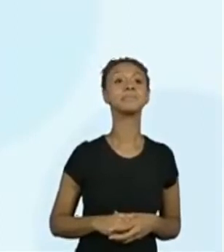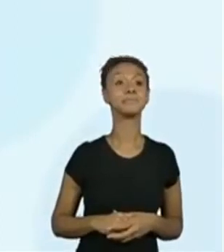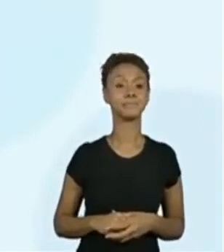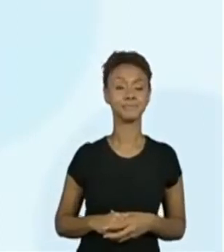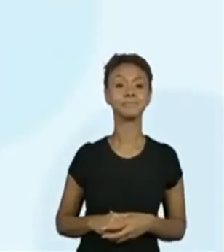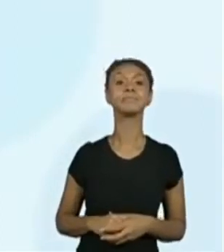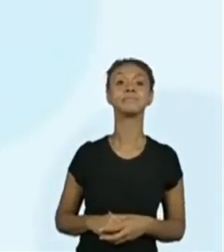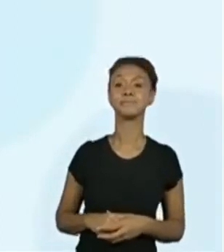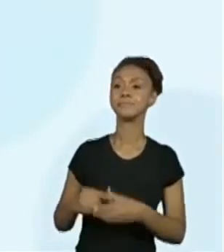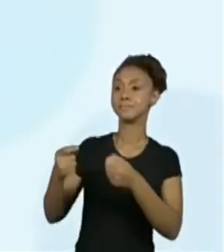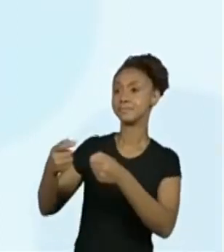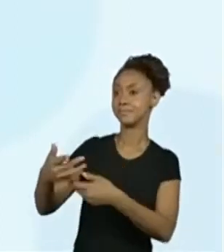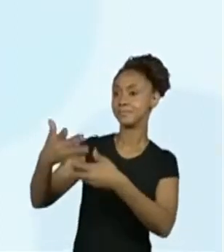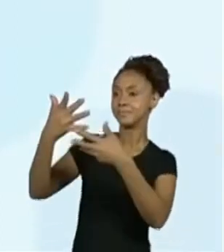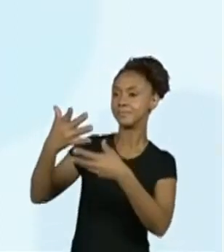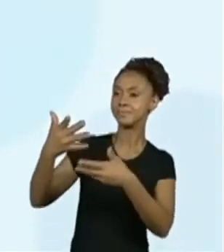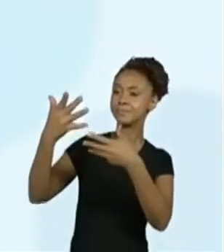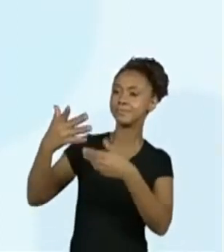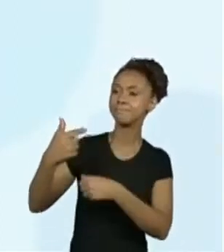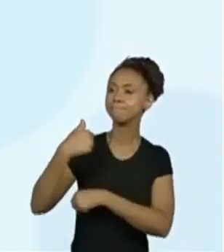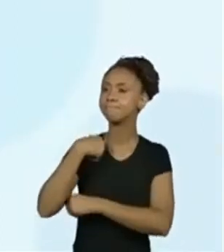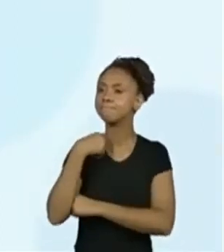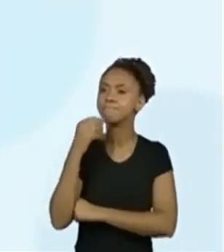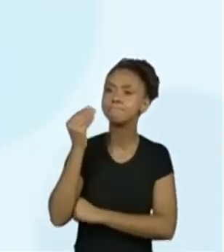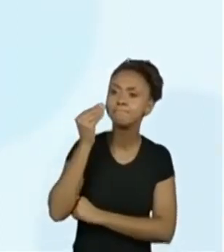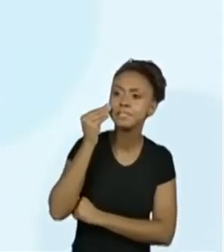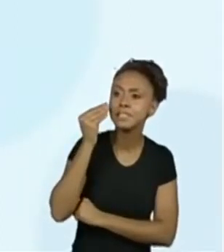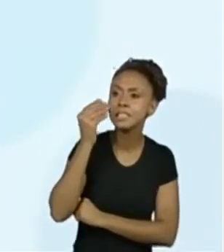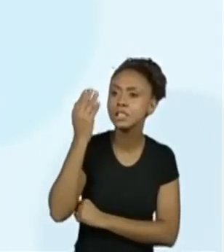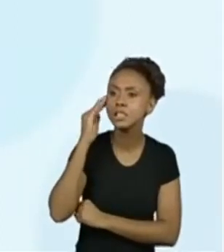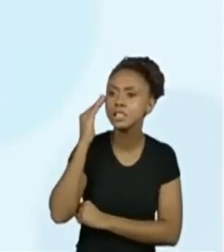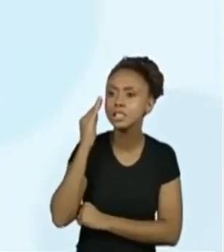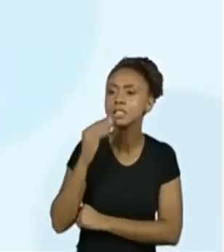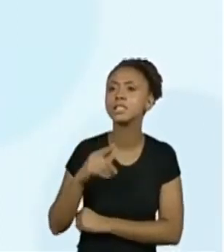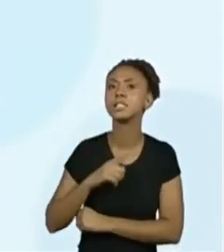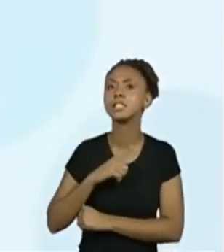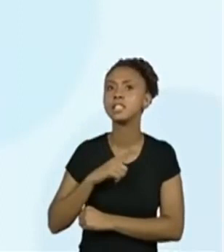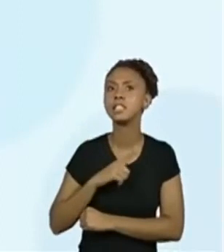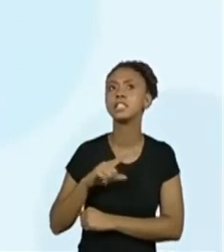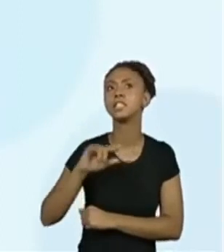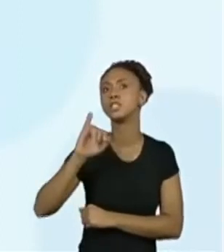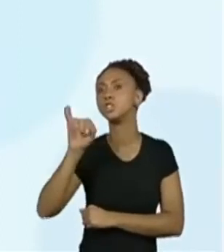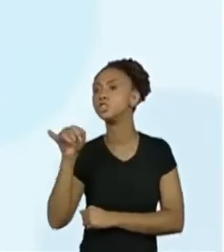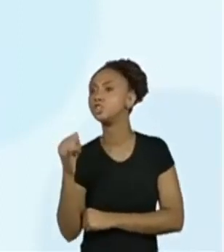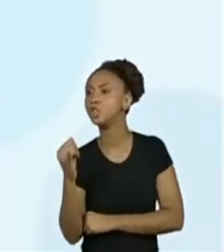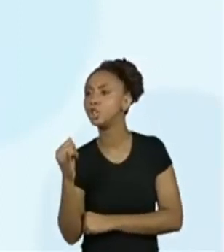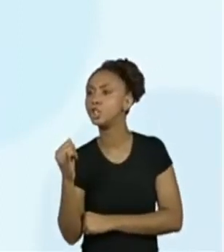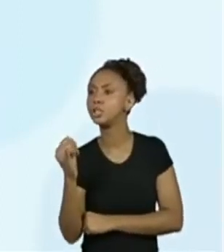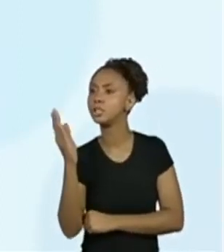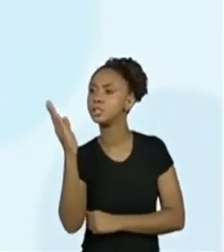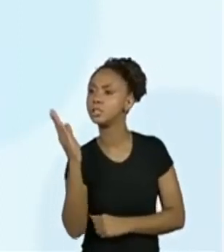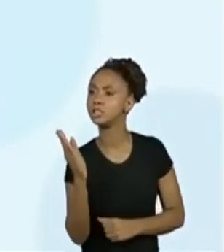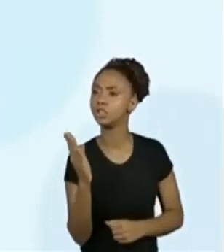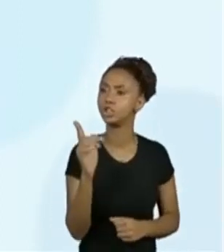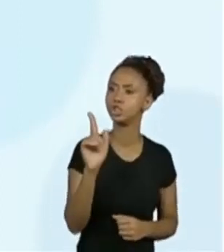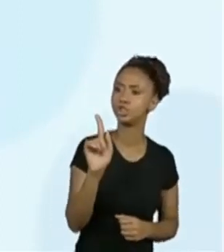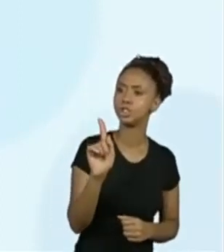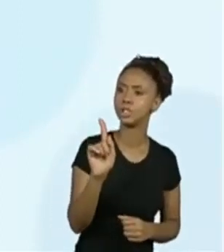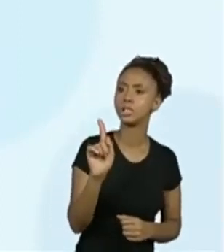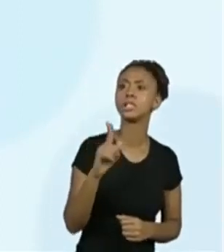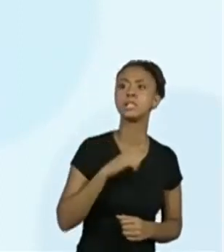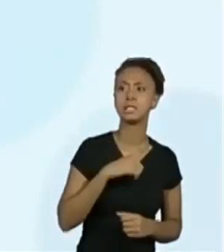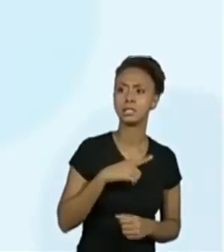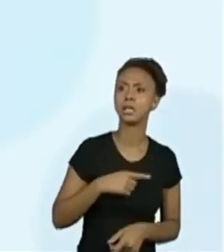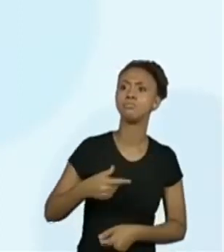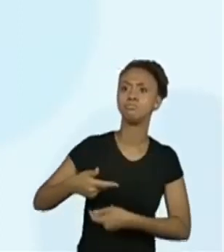ali, professora, que eu estou tentando entender. Eles colocaram assim, J e G. J barra G. Tem